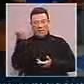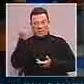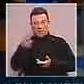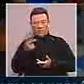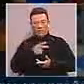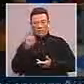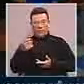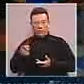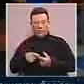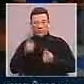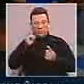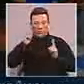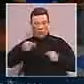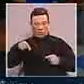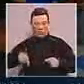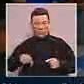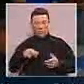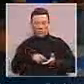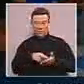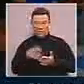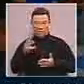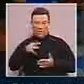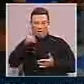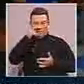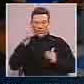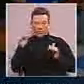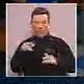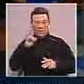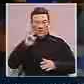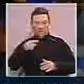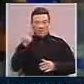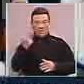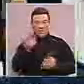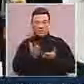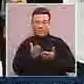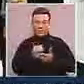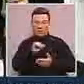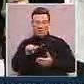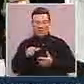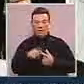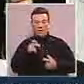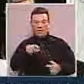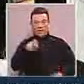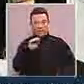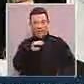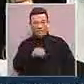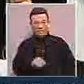O evento começa hoje e são esperadas milhares de pessoas, principalmente estudantes. Ana Felício.